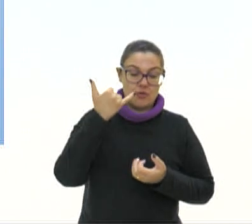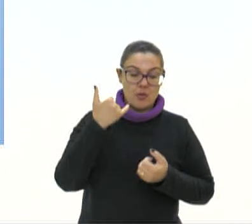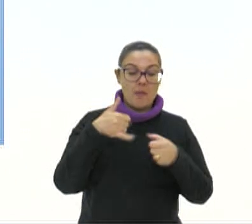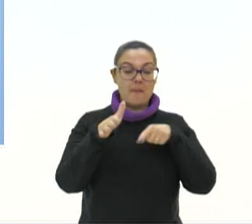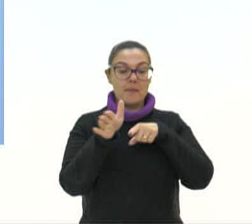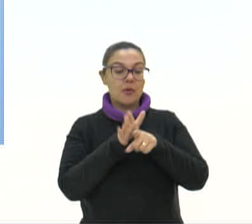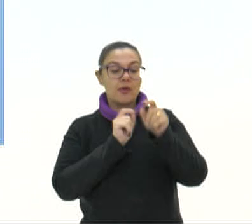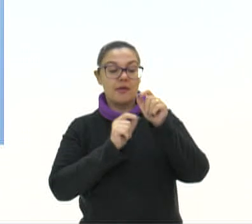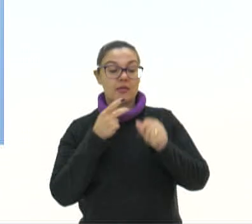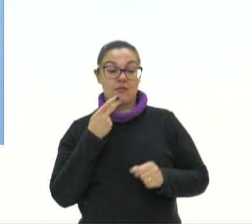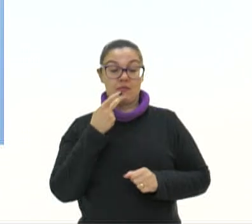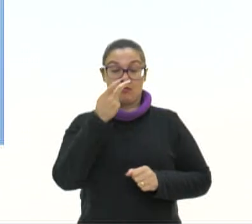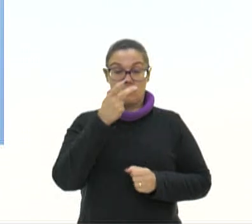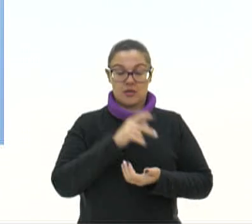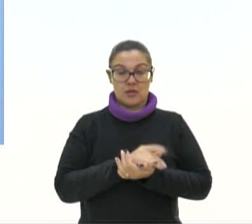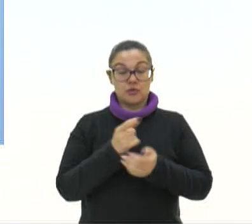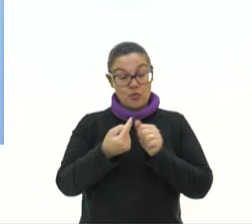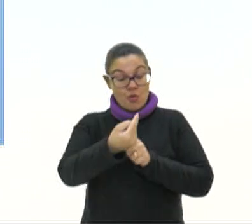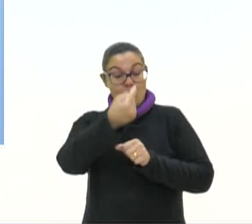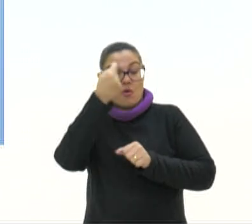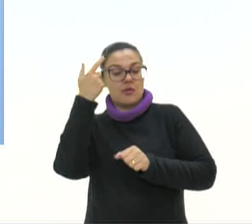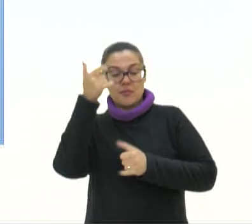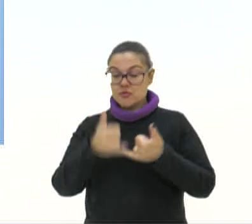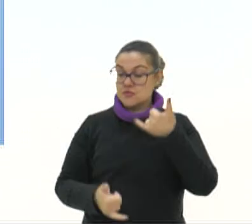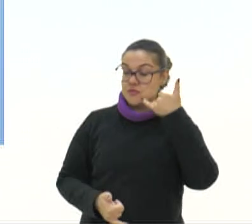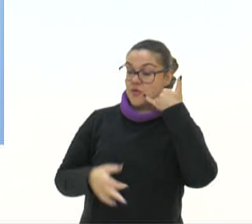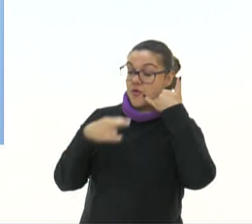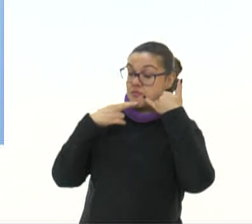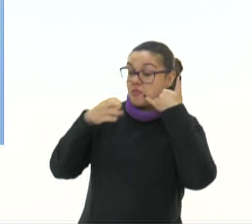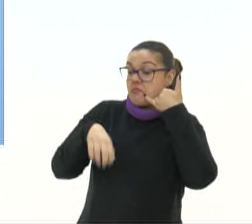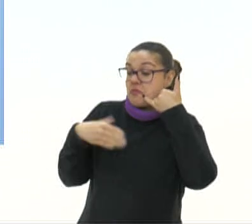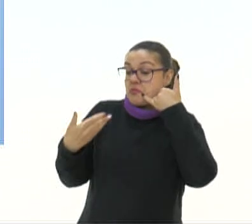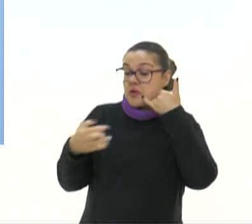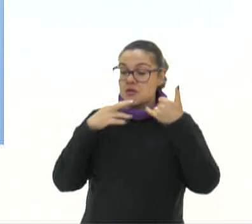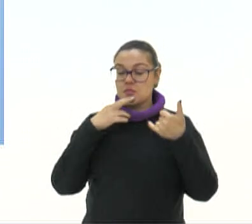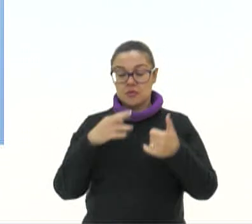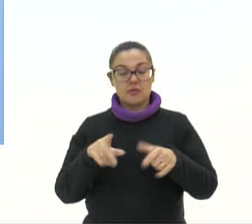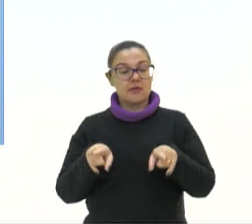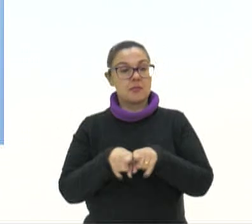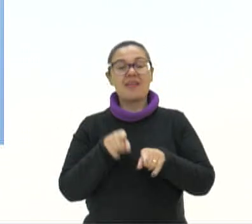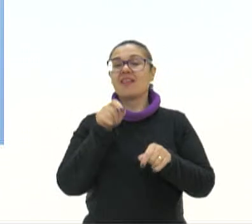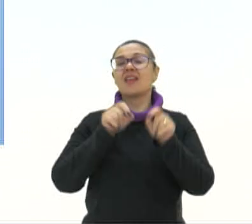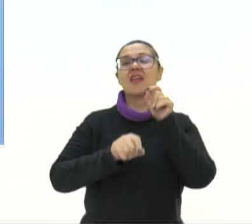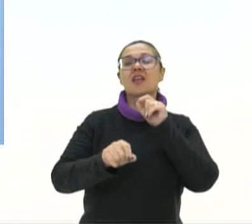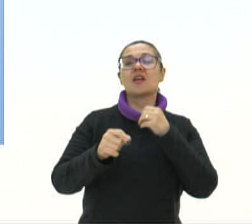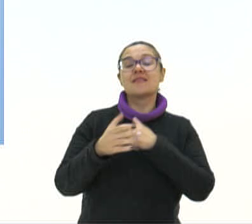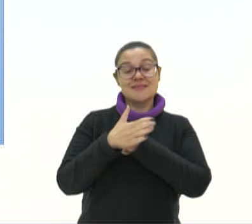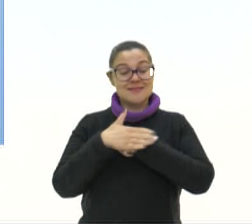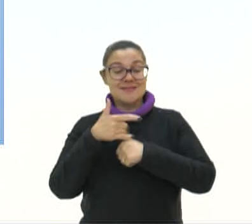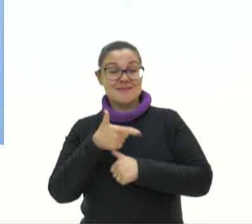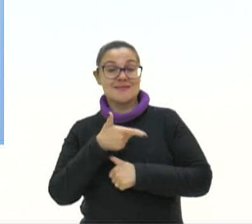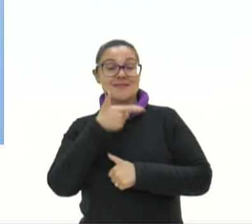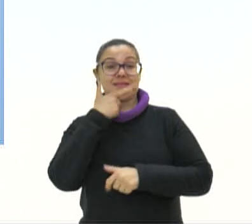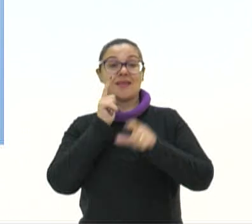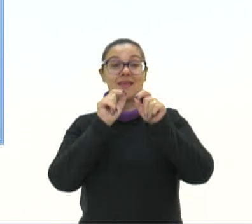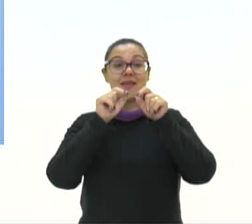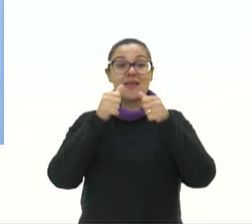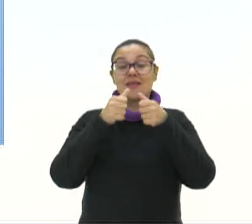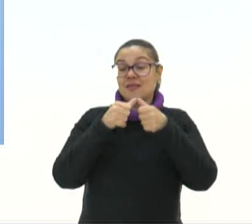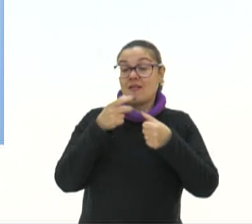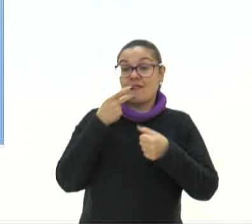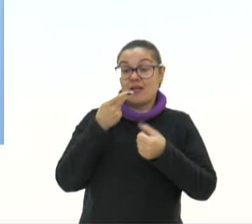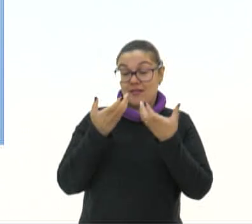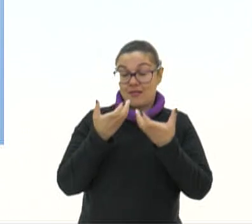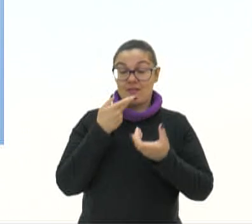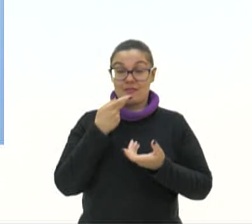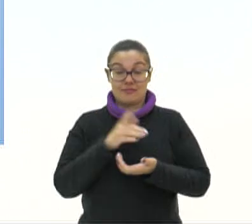perguntou quem estava falando. Do outro lado, alguém respondeu ao cumprimento e perguntou com um tom de simpatia com quem a pessoa